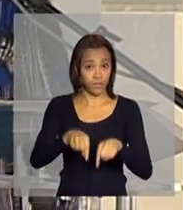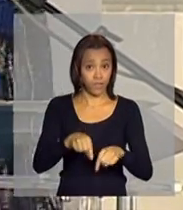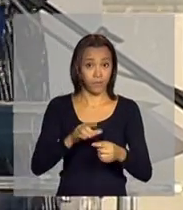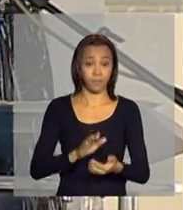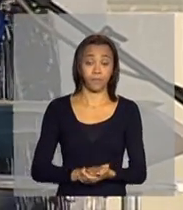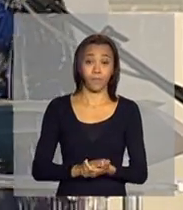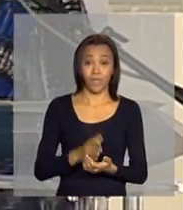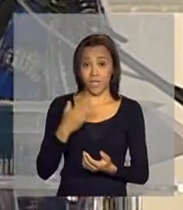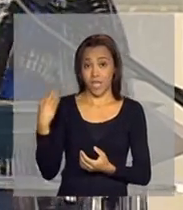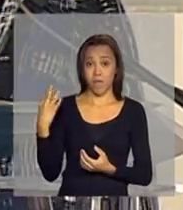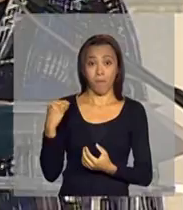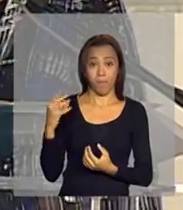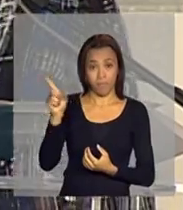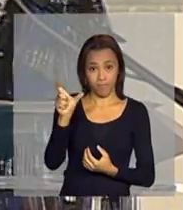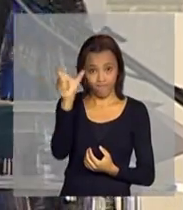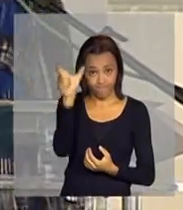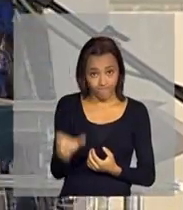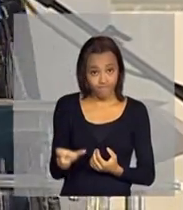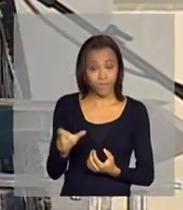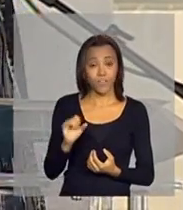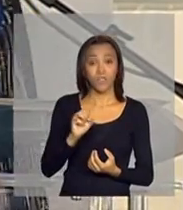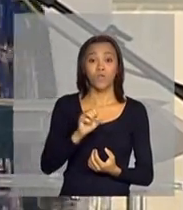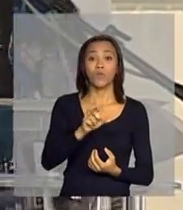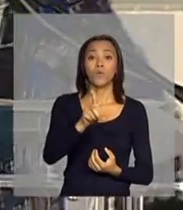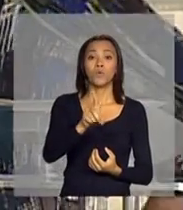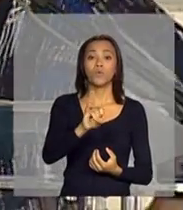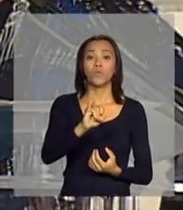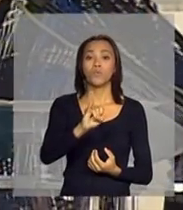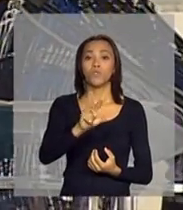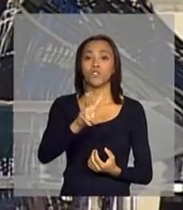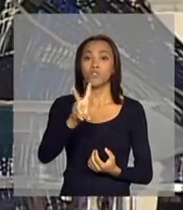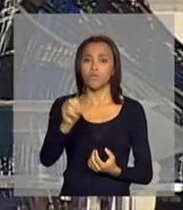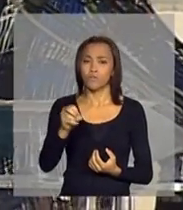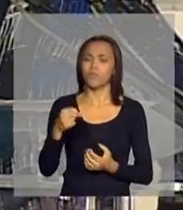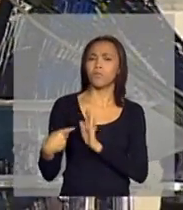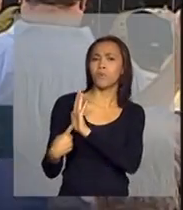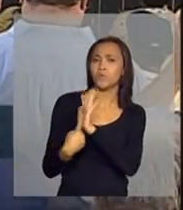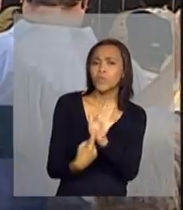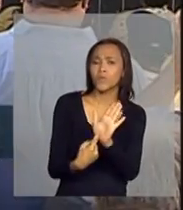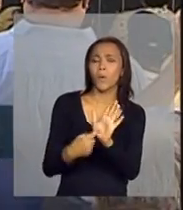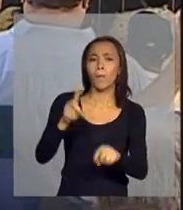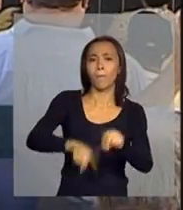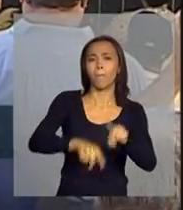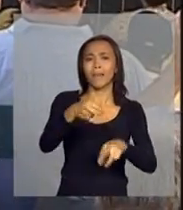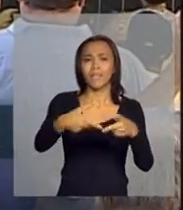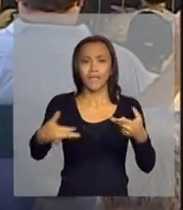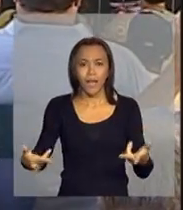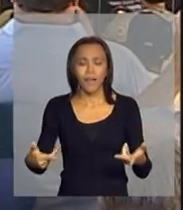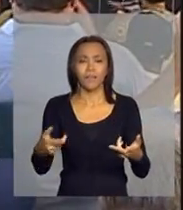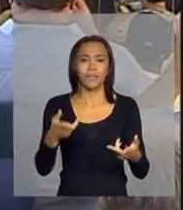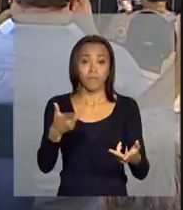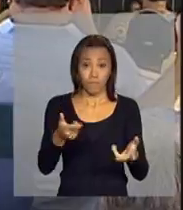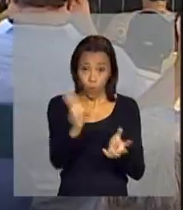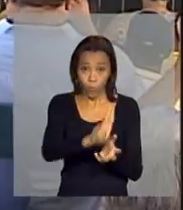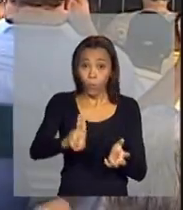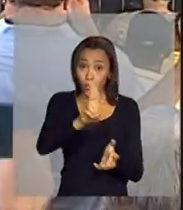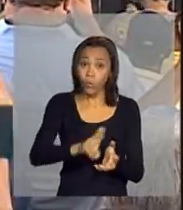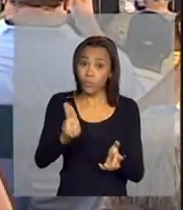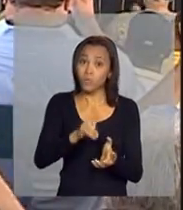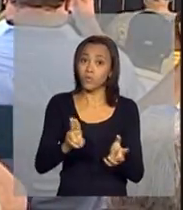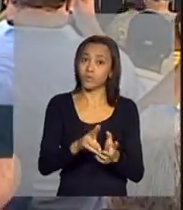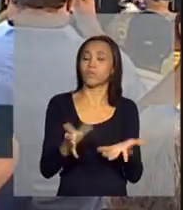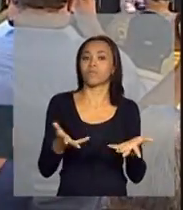Dilvo ficou me mostrando uma série de equipamentos para agricultura familiar, que mostra